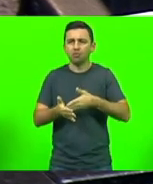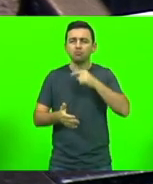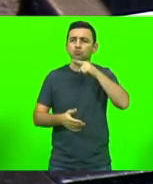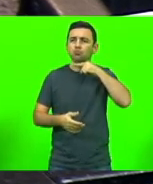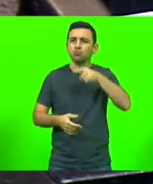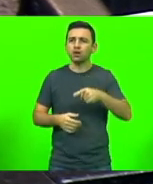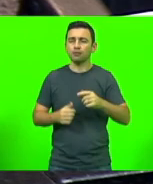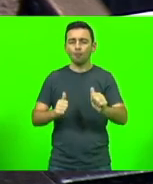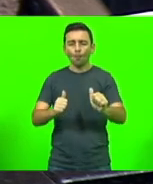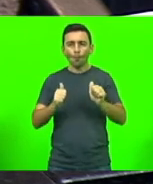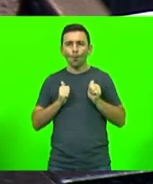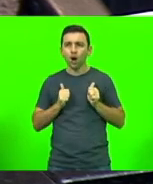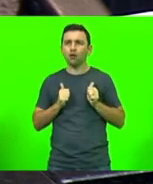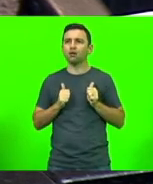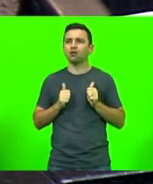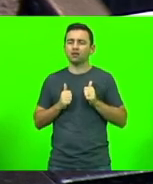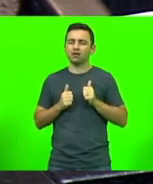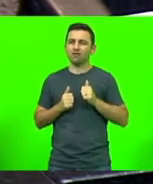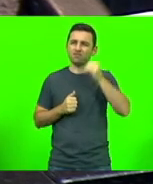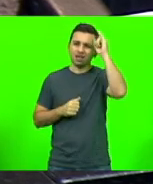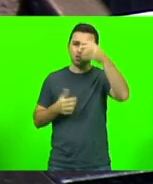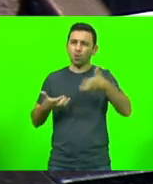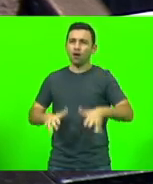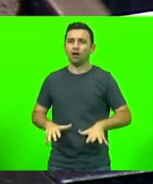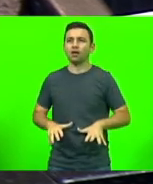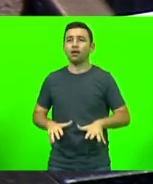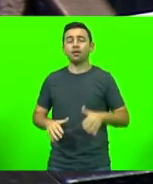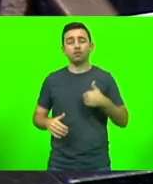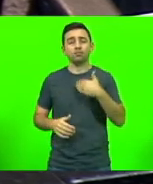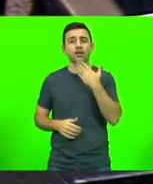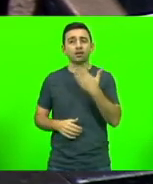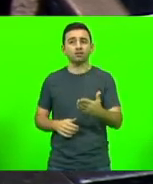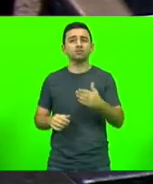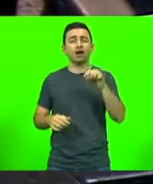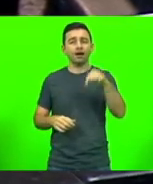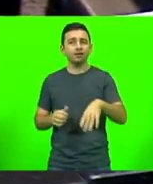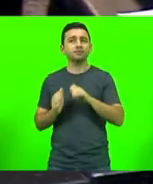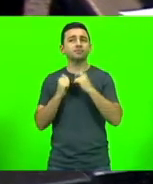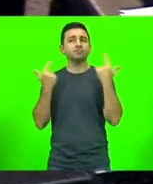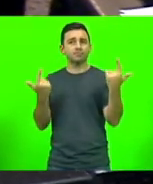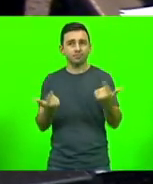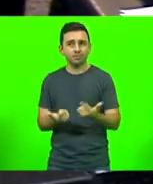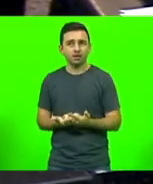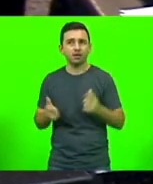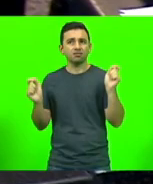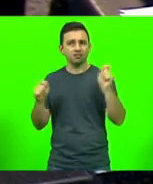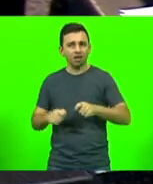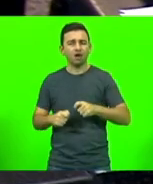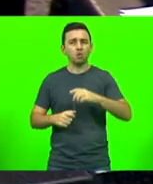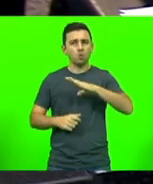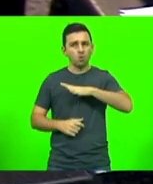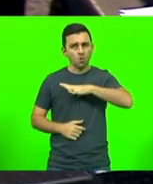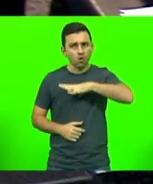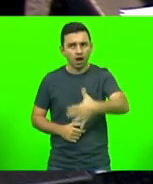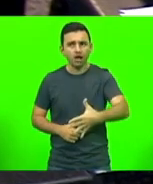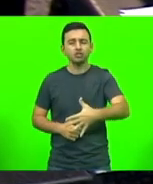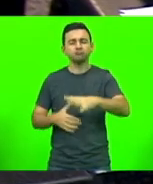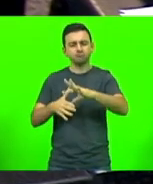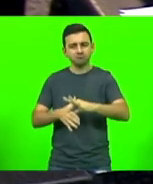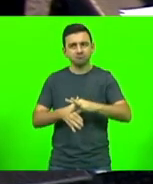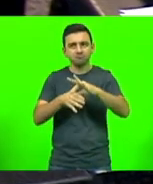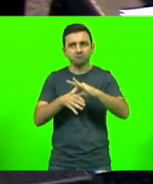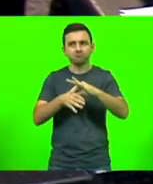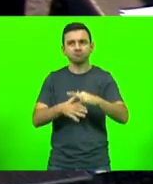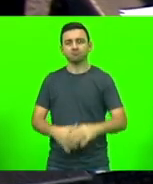omissão, na sua recusa de liderar, eu peço então para que essa casa possa ter a coragem de liderar. Essa casa já mostrou que